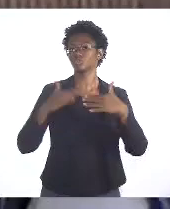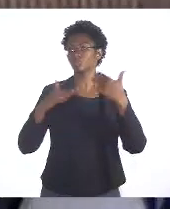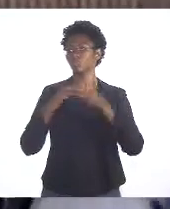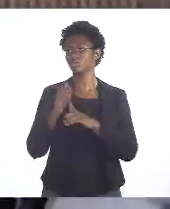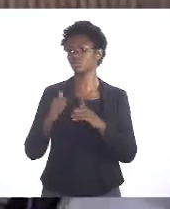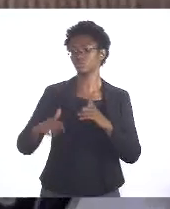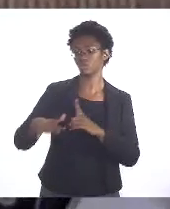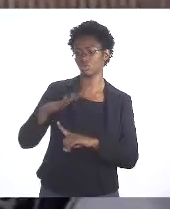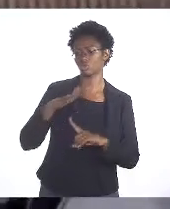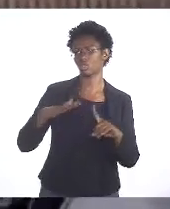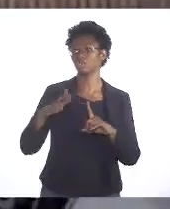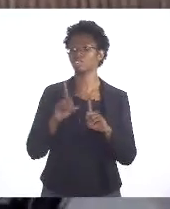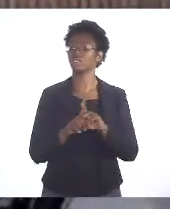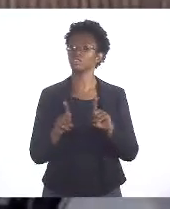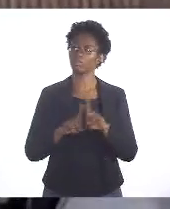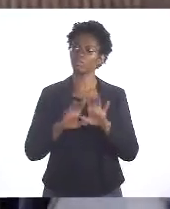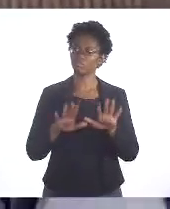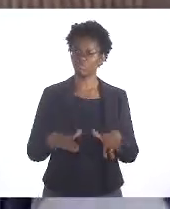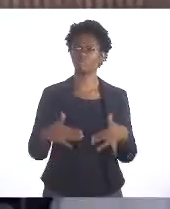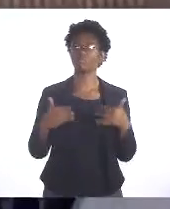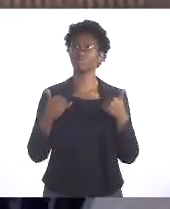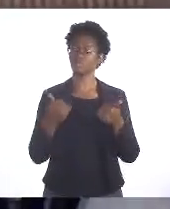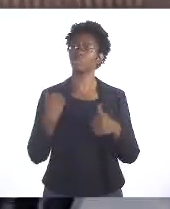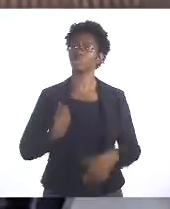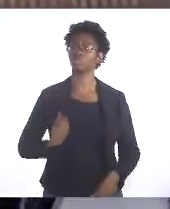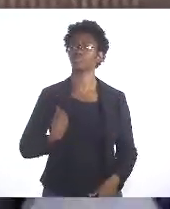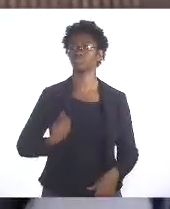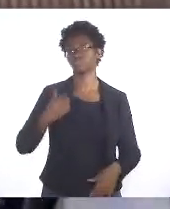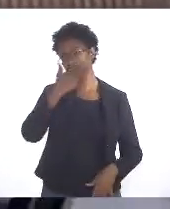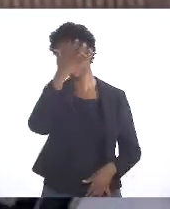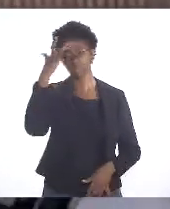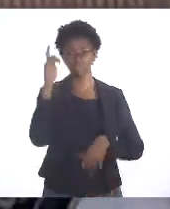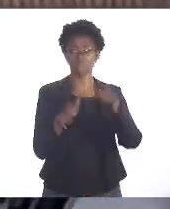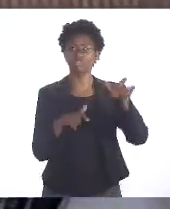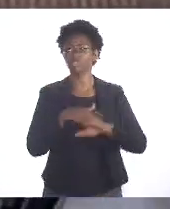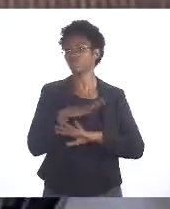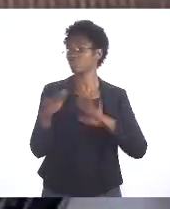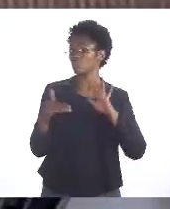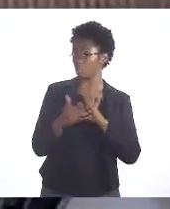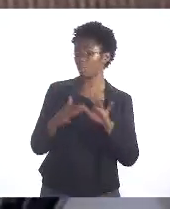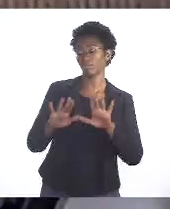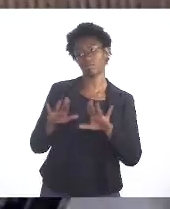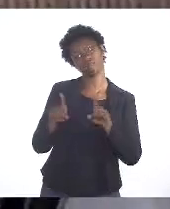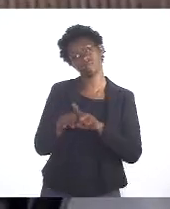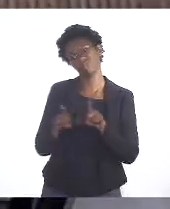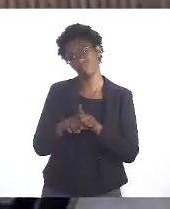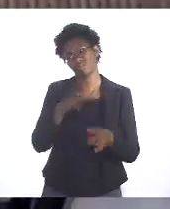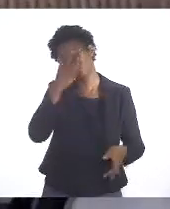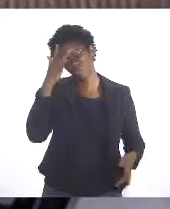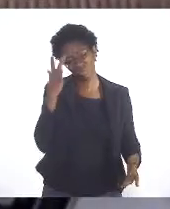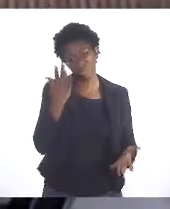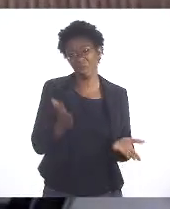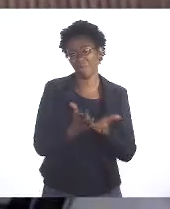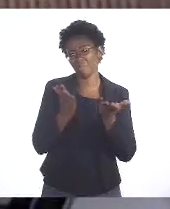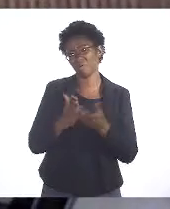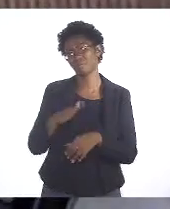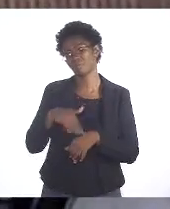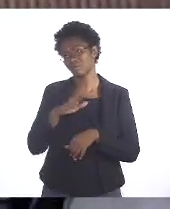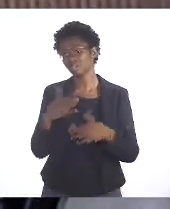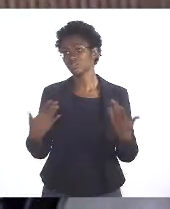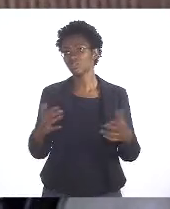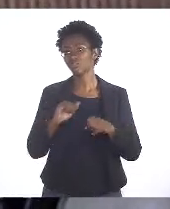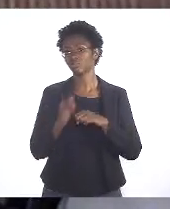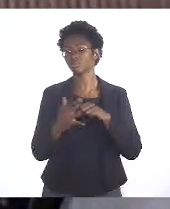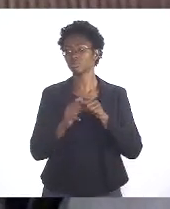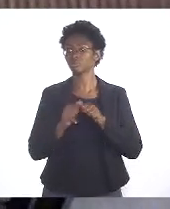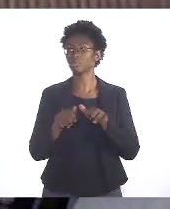para dignificar a vida das pessoas, de todas as pessoas, mas, sobretudo, aquelas que são mais precarizadas. Então, a pandemia nos impôs